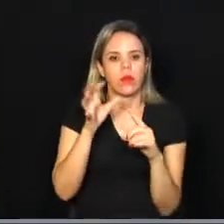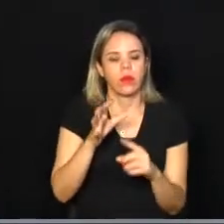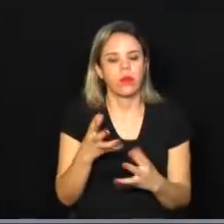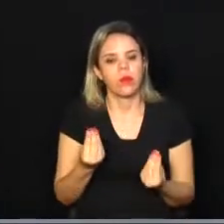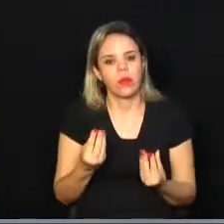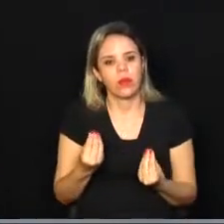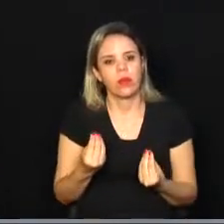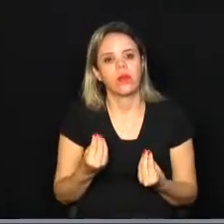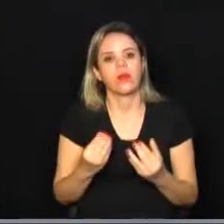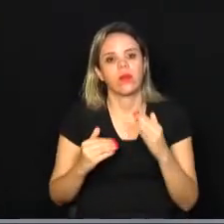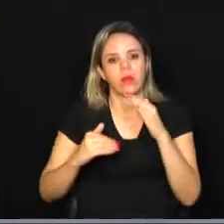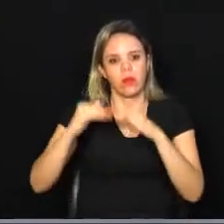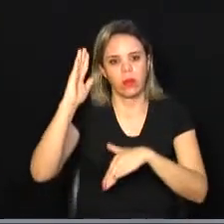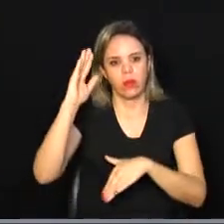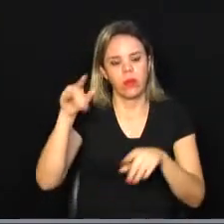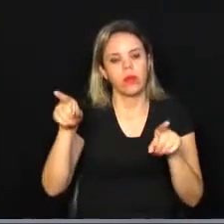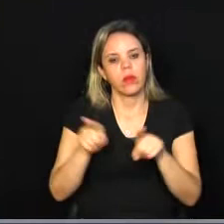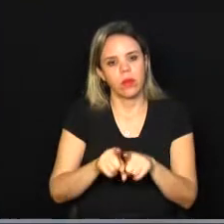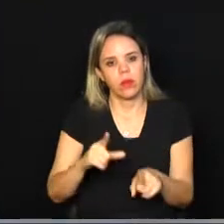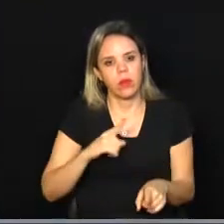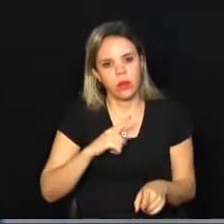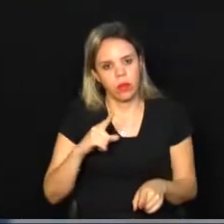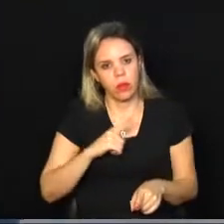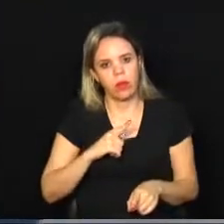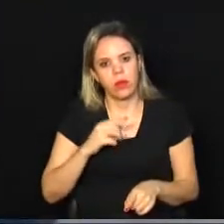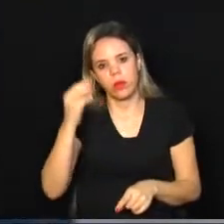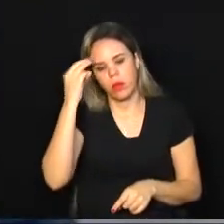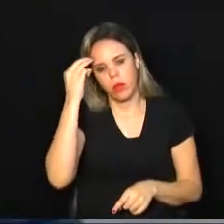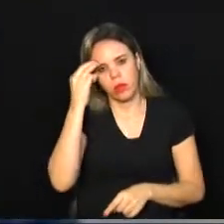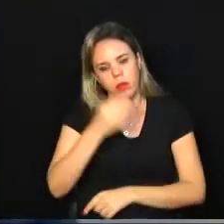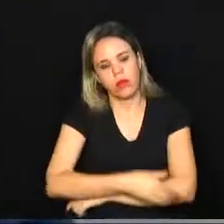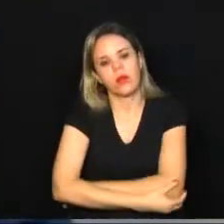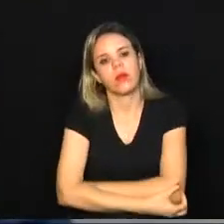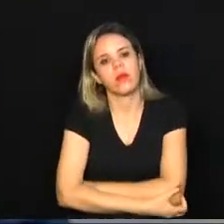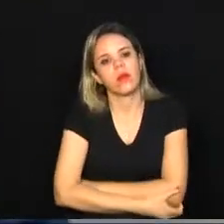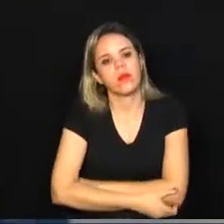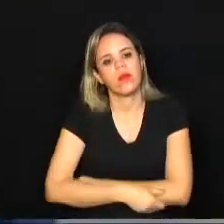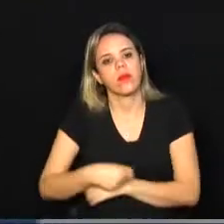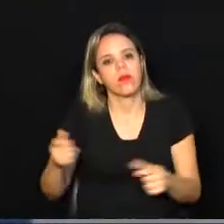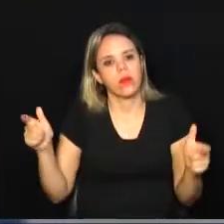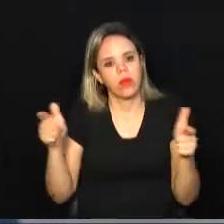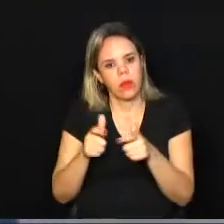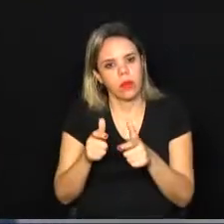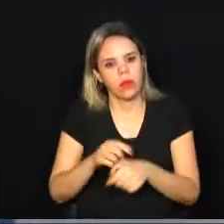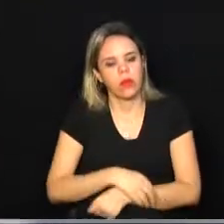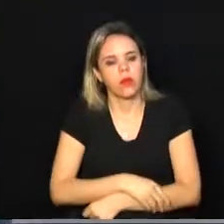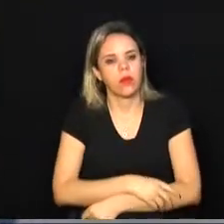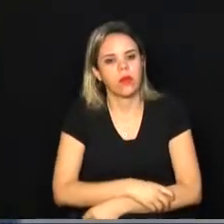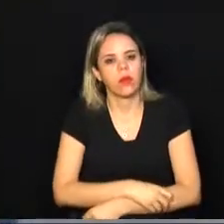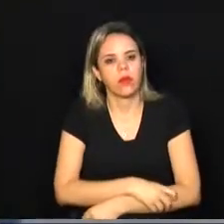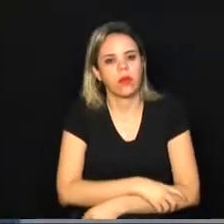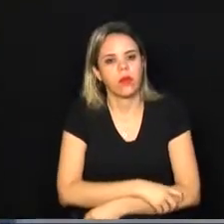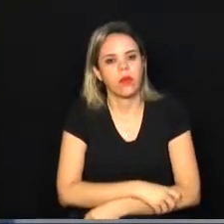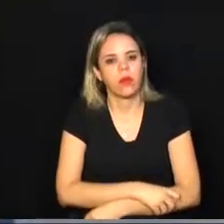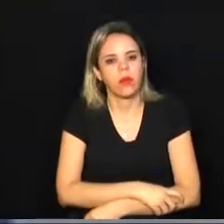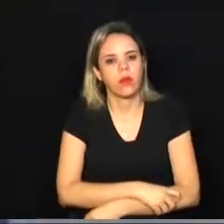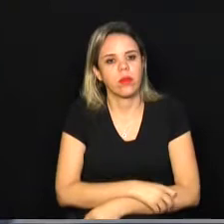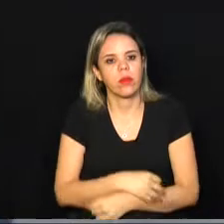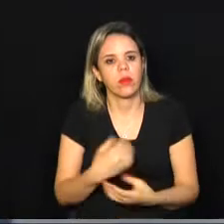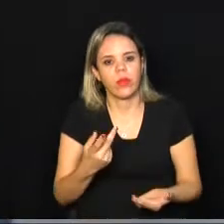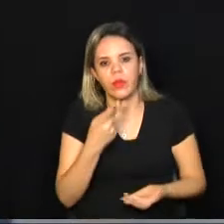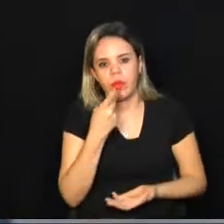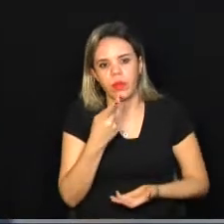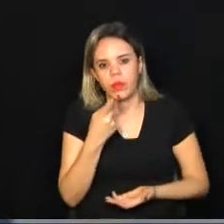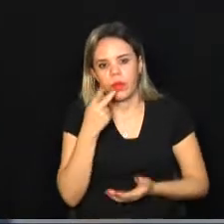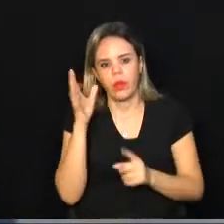muito alta, também existem mecanismos mentais para minimizar um pouco. E quando a gente fala a respeito